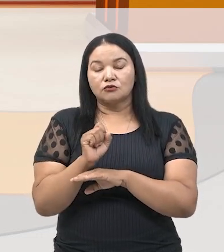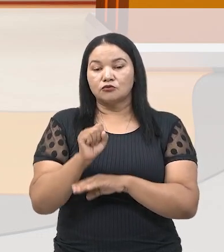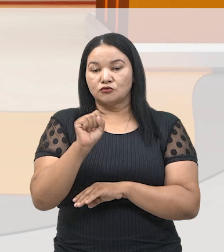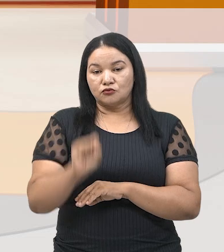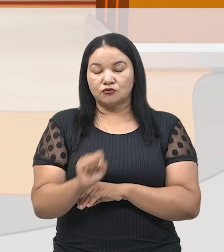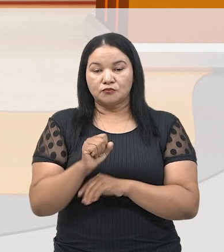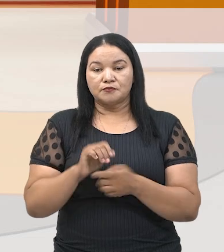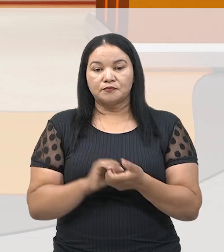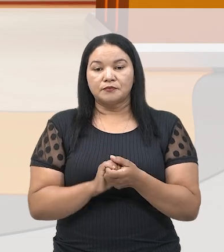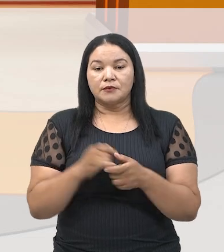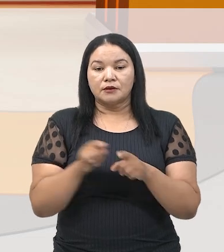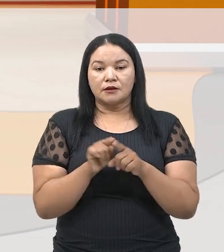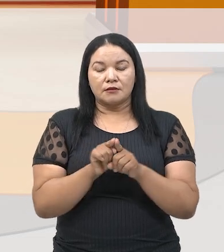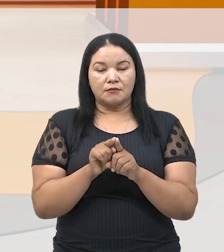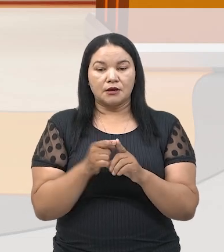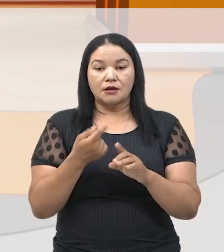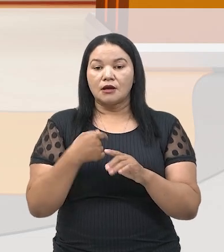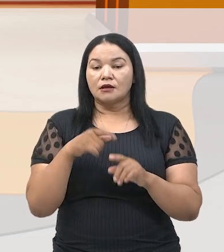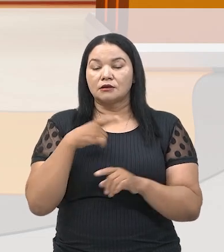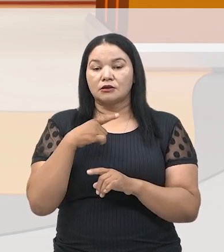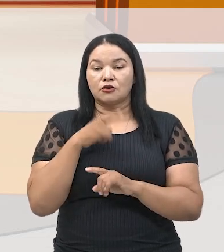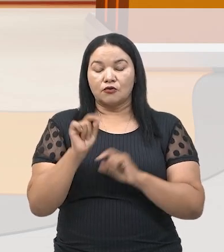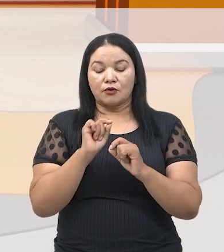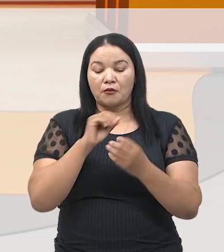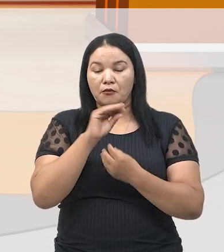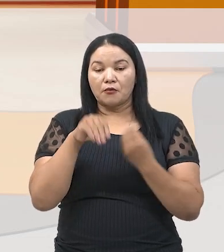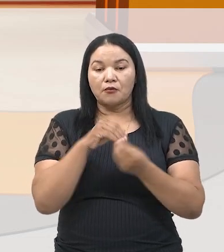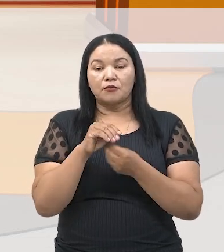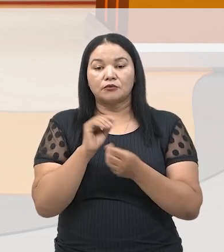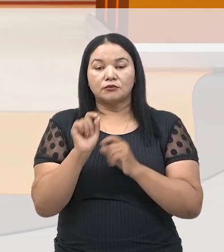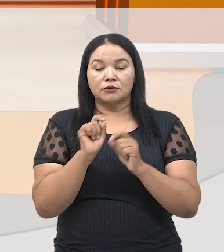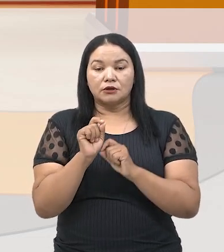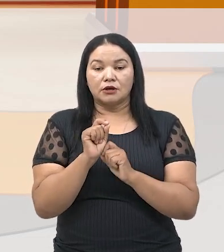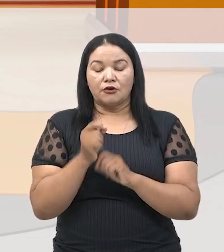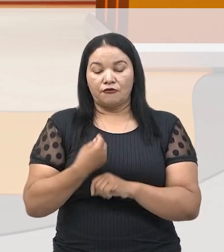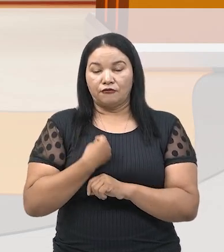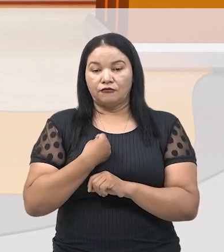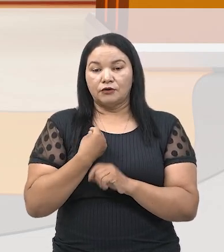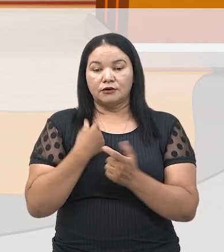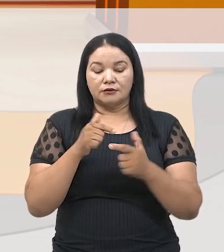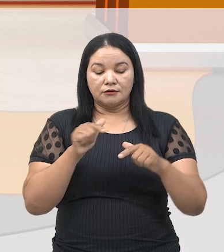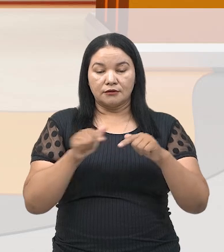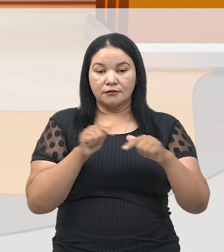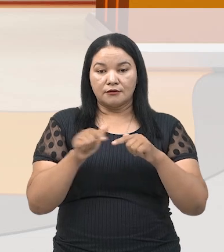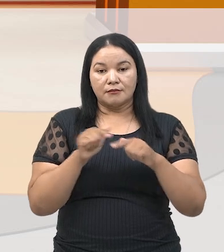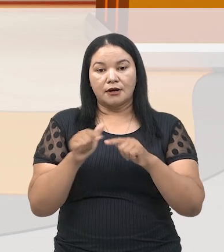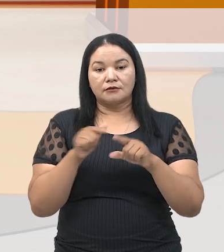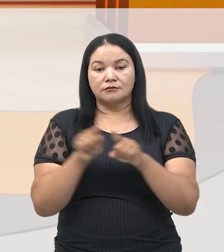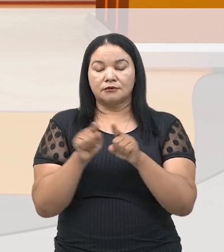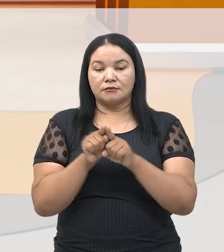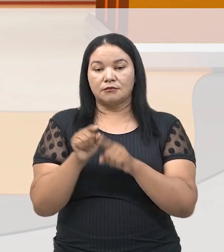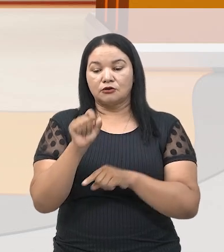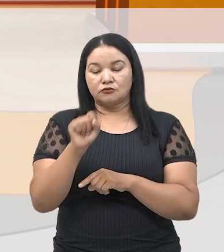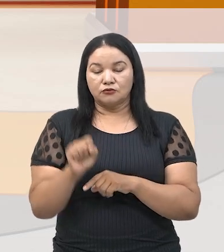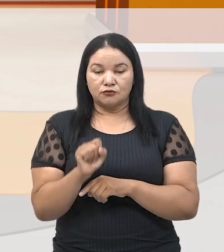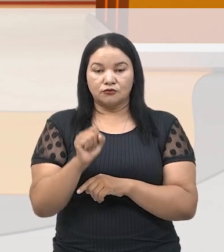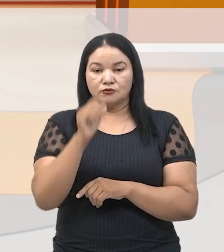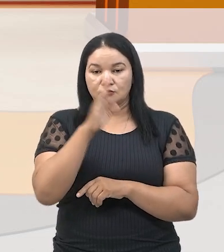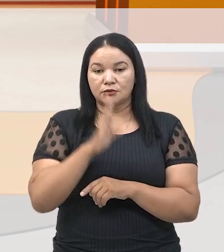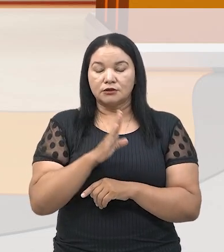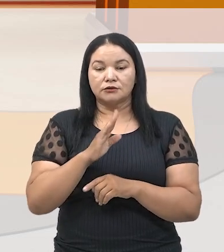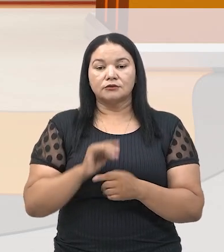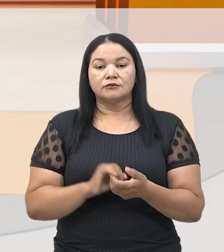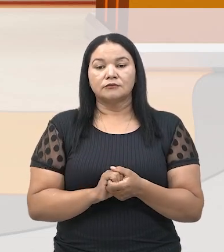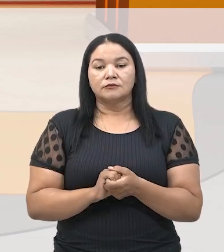social, está implícito aí as condições de vida e trabalho no sul do Brasil, né, que